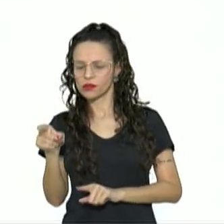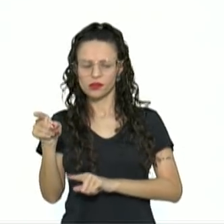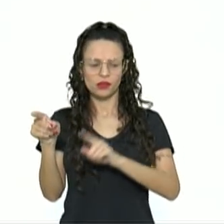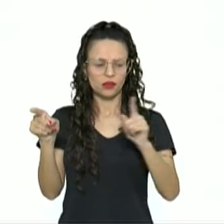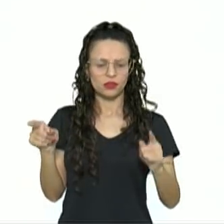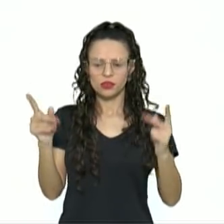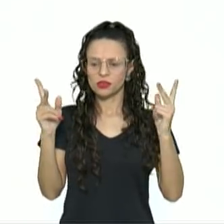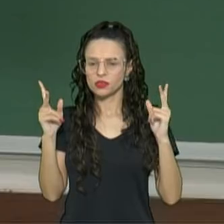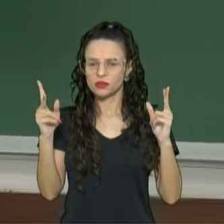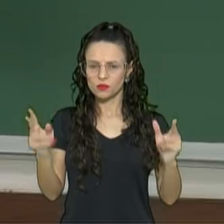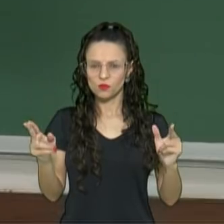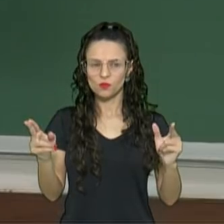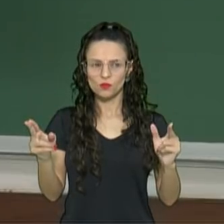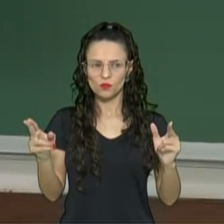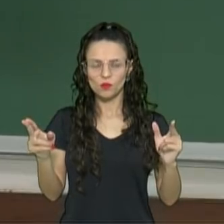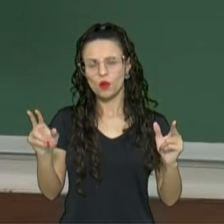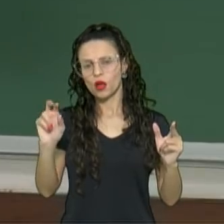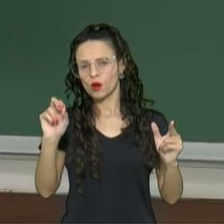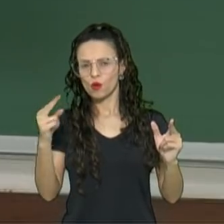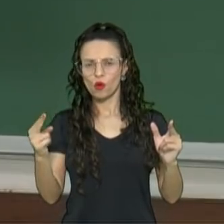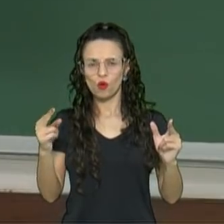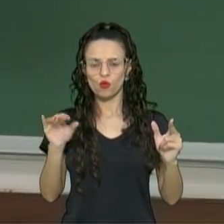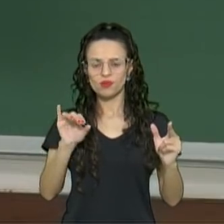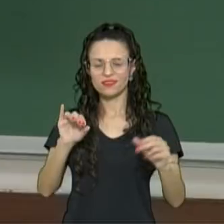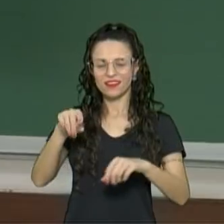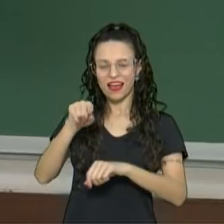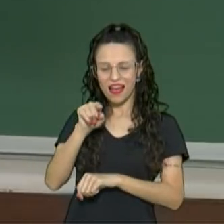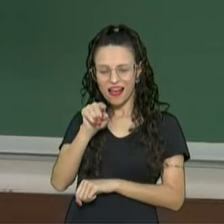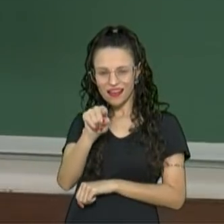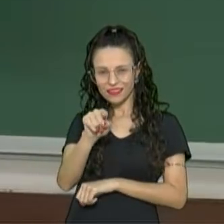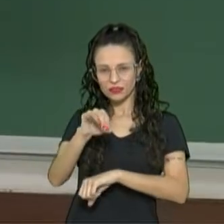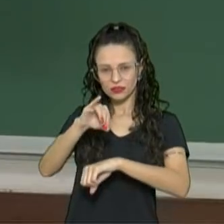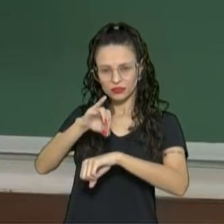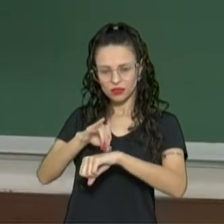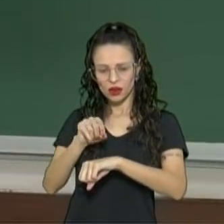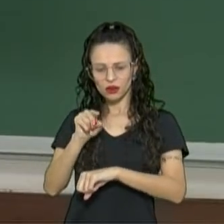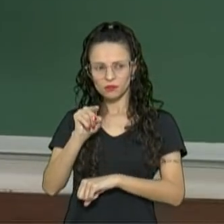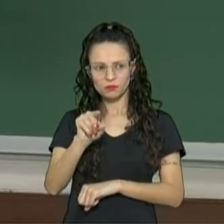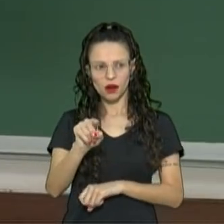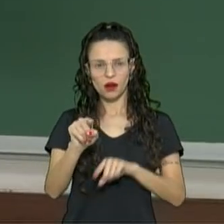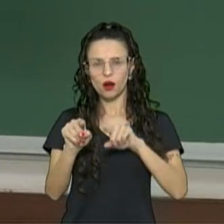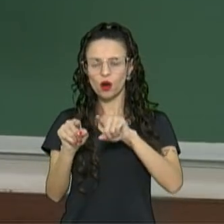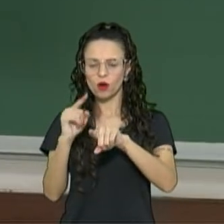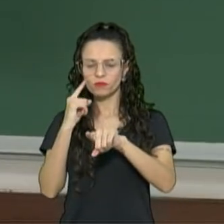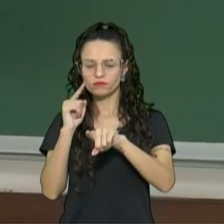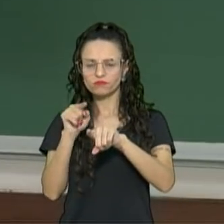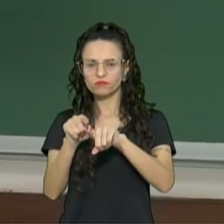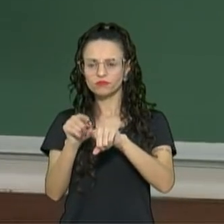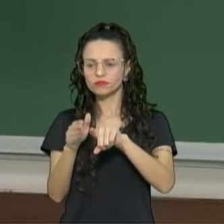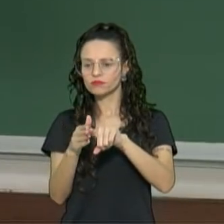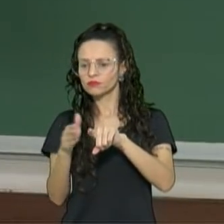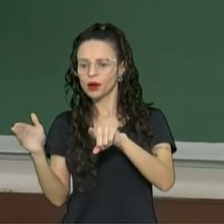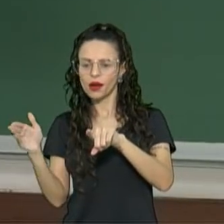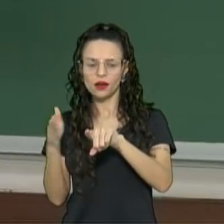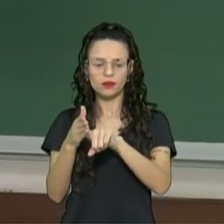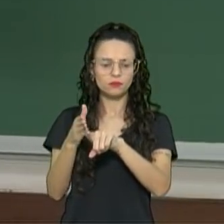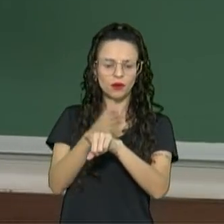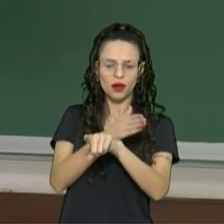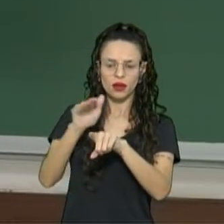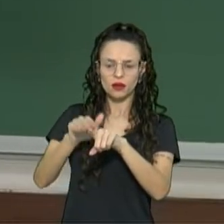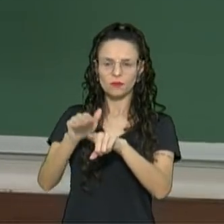aqui. Um plano médio, ou um centro, ou um eixo, né? Então, a partir desse centro, daí vai se